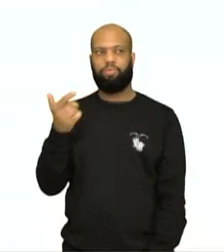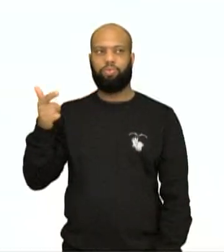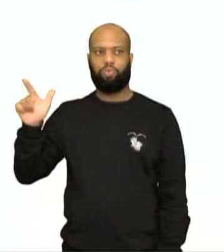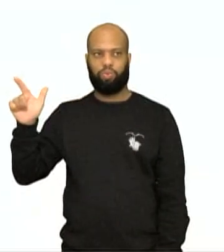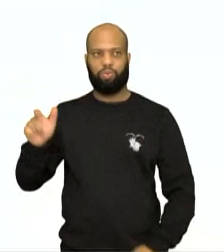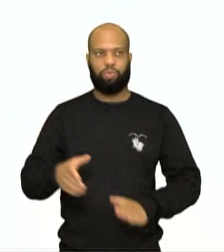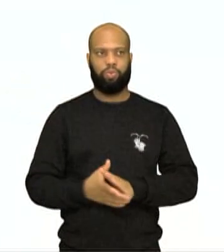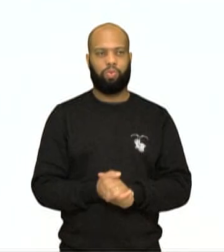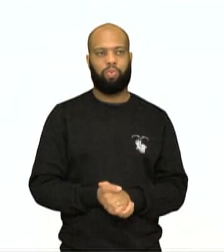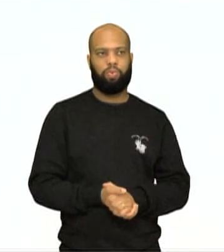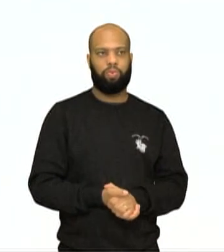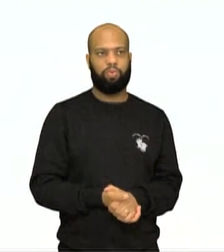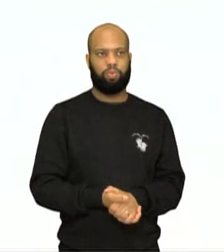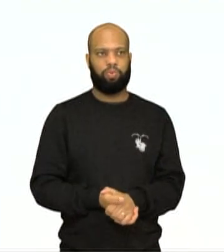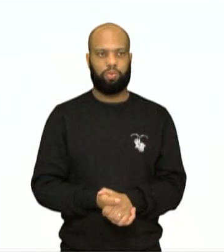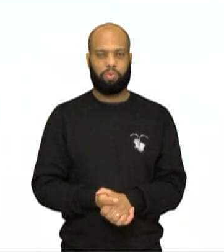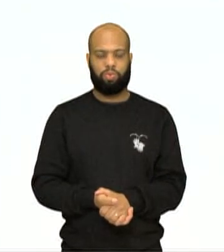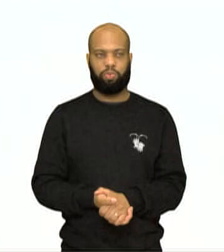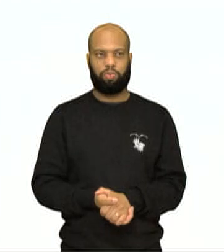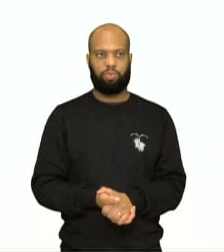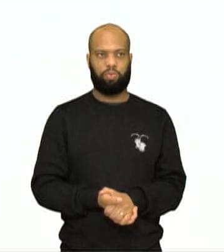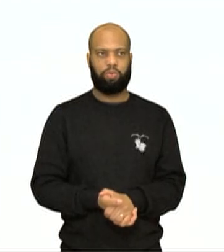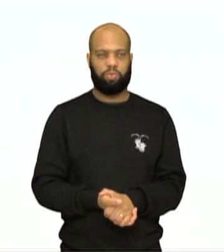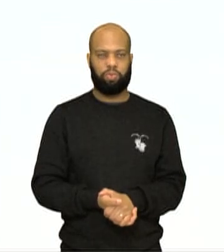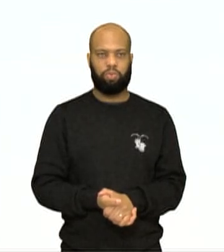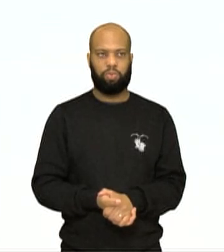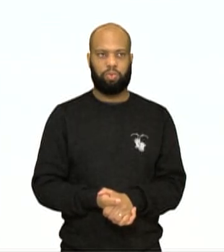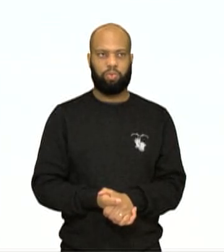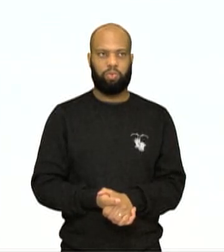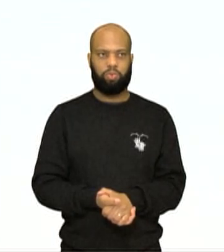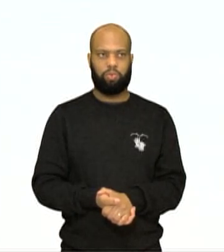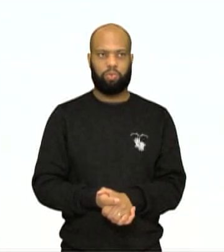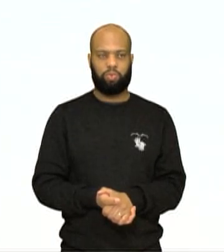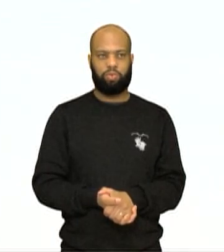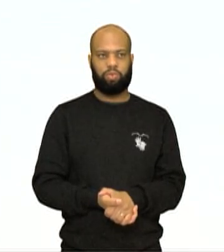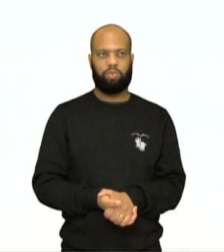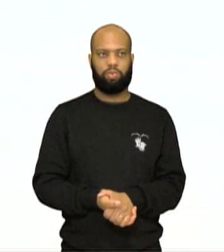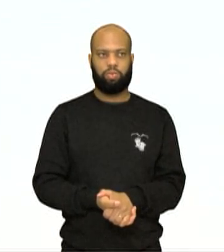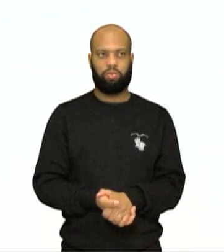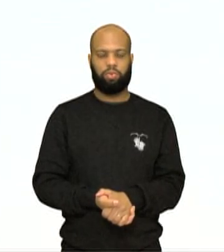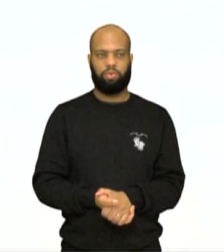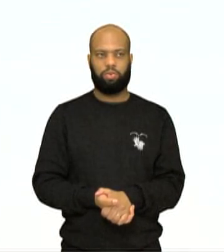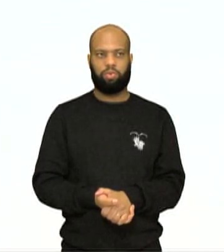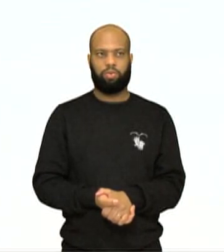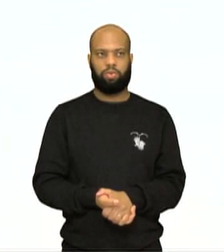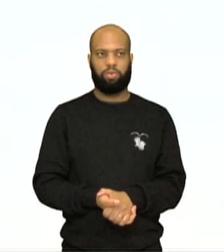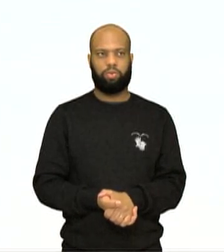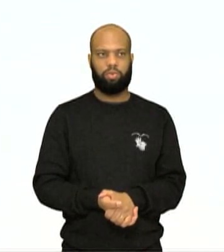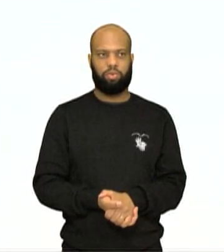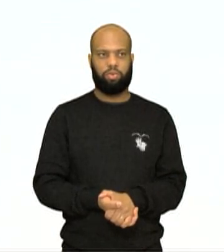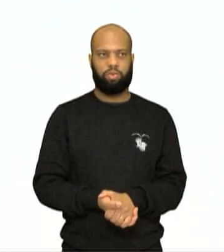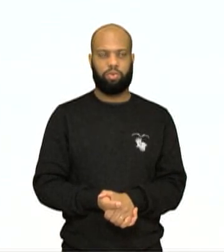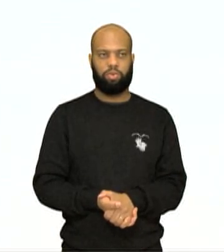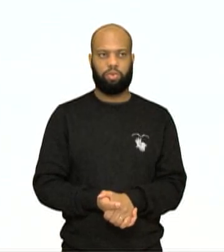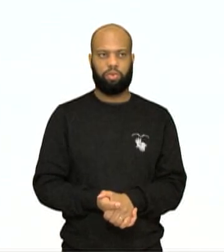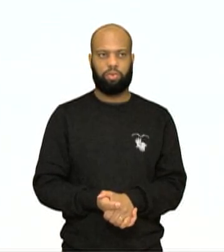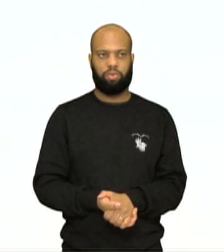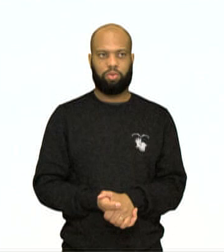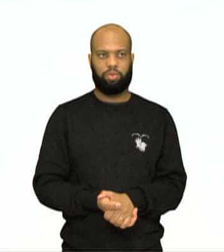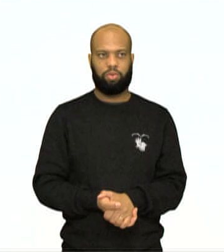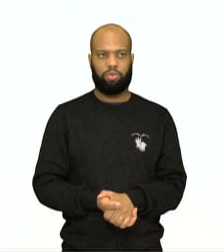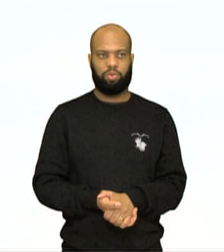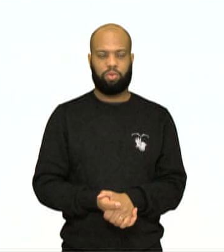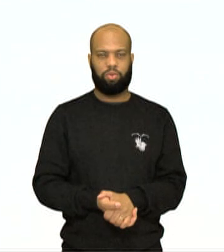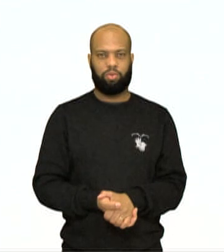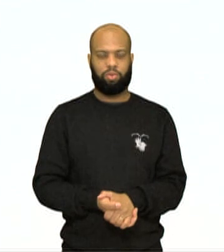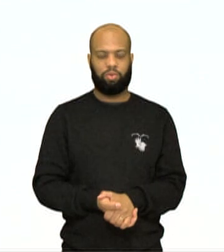frevo. Olha a tesoura para cortar todos os mares. É o frevo no pé e a sombrinha